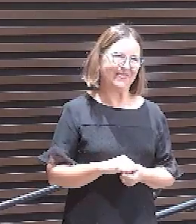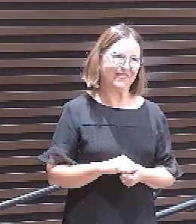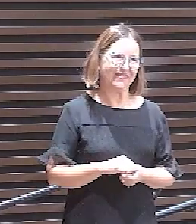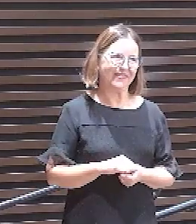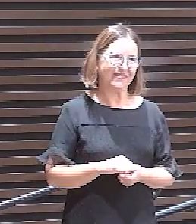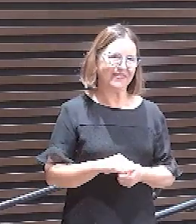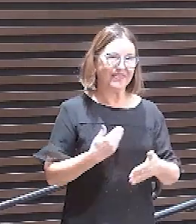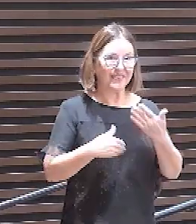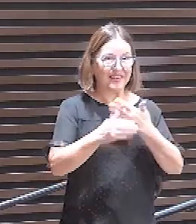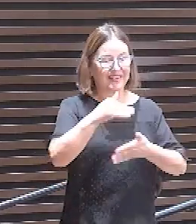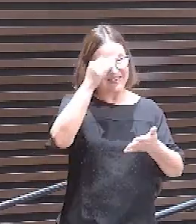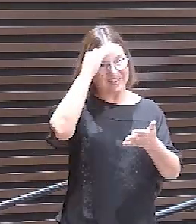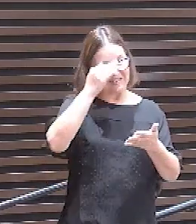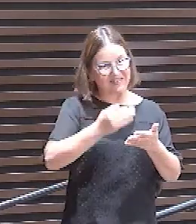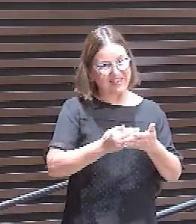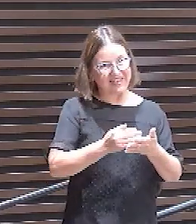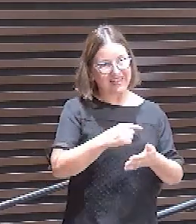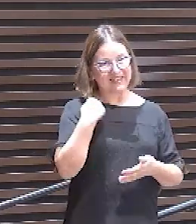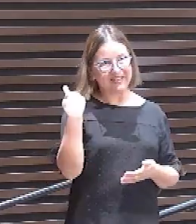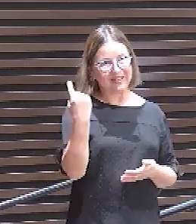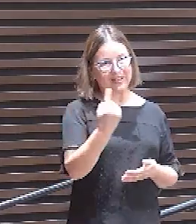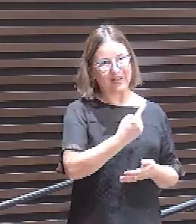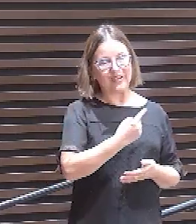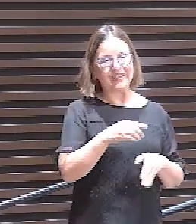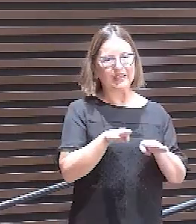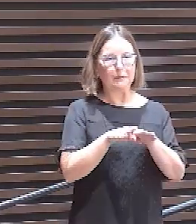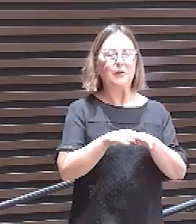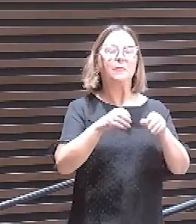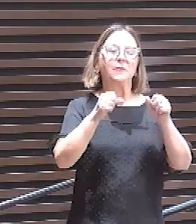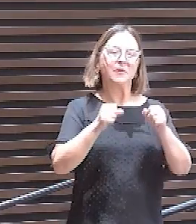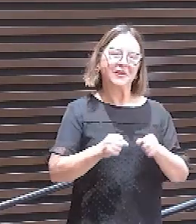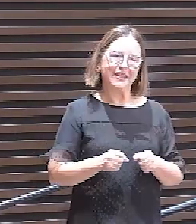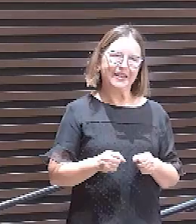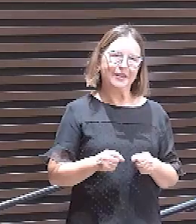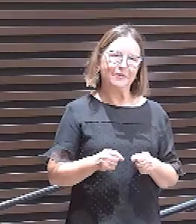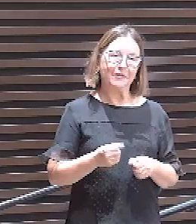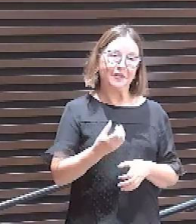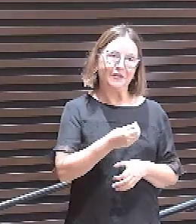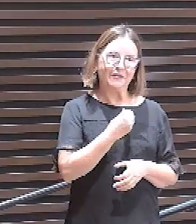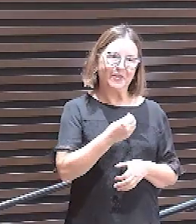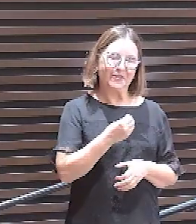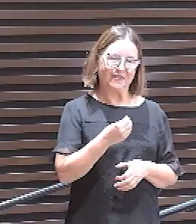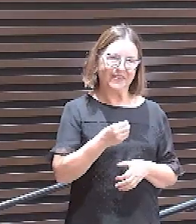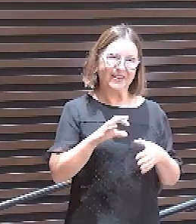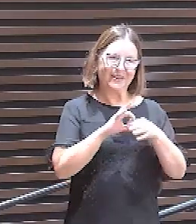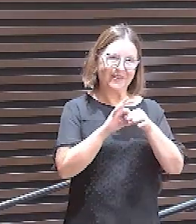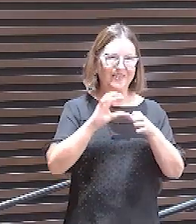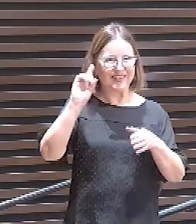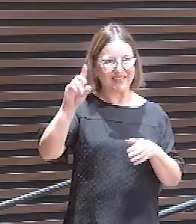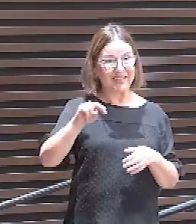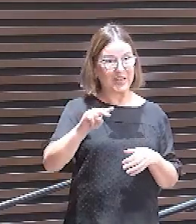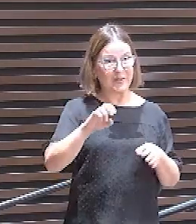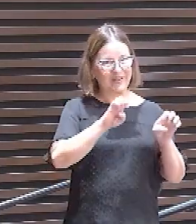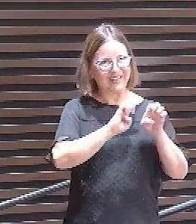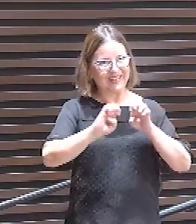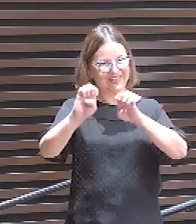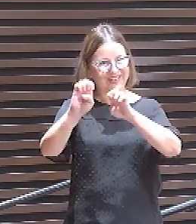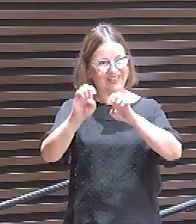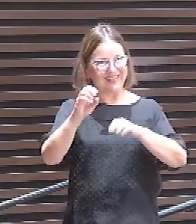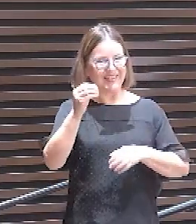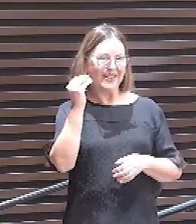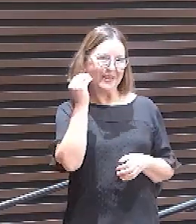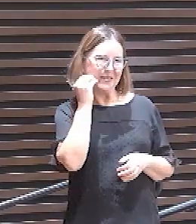Pela fé nós também podemos, de fato, caminhar com Deus, como Enoque, e experimentar a